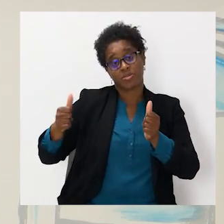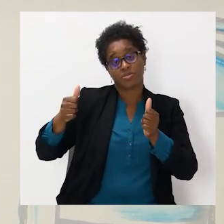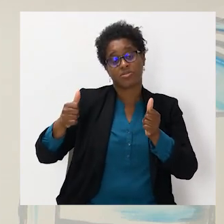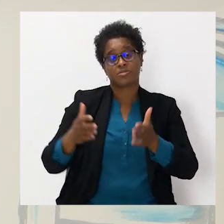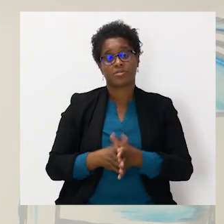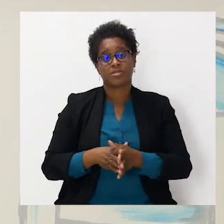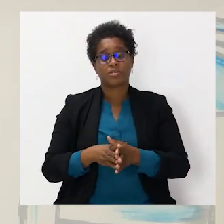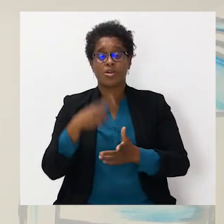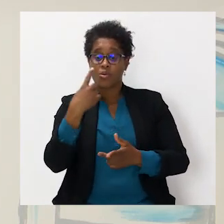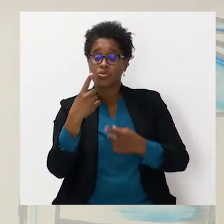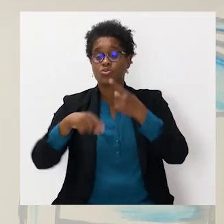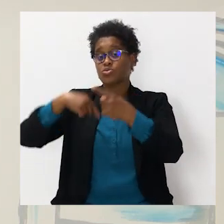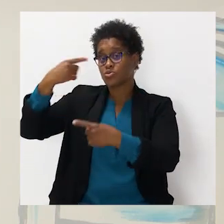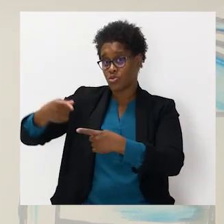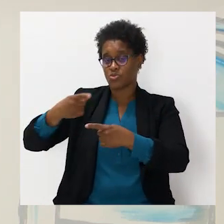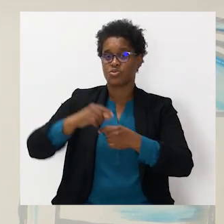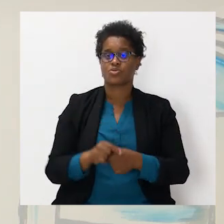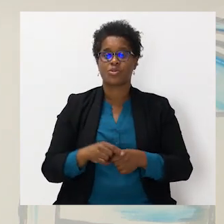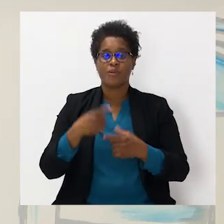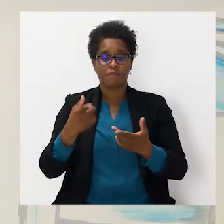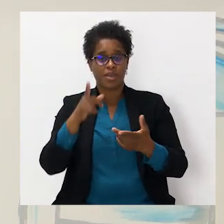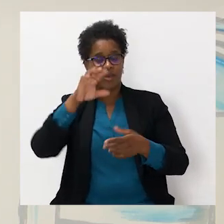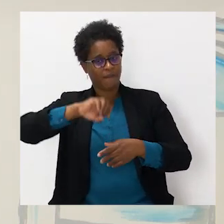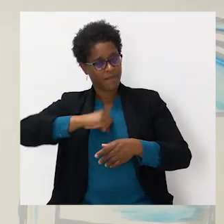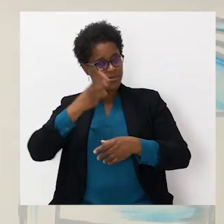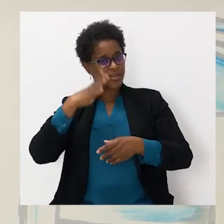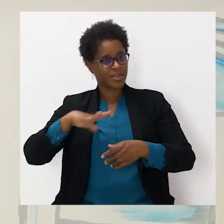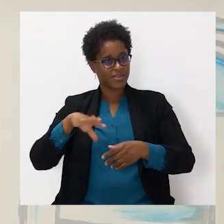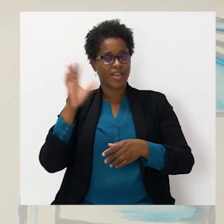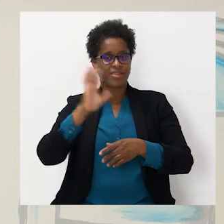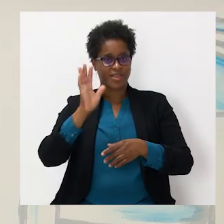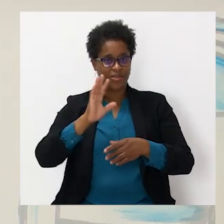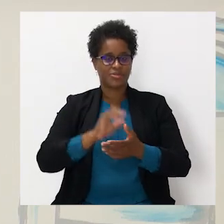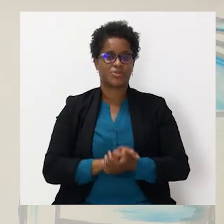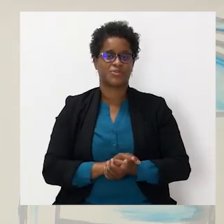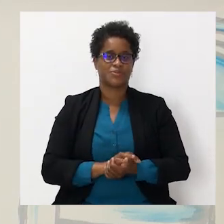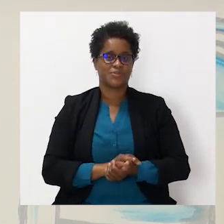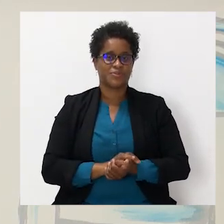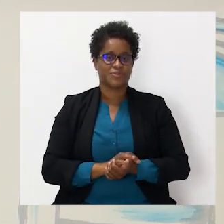distantes um dos outros. Bem, meus queridos, adeus!